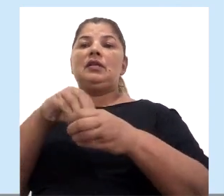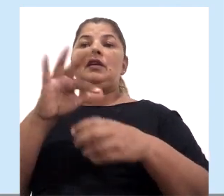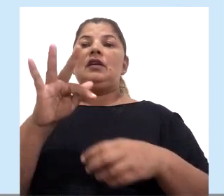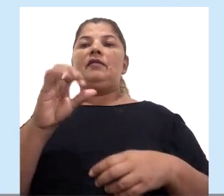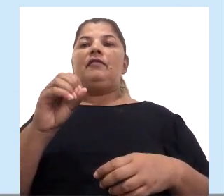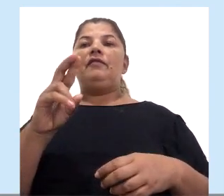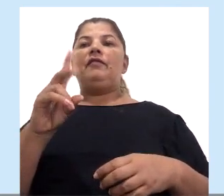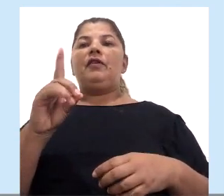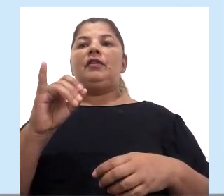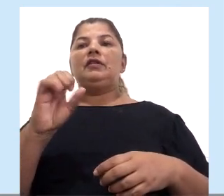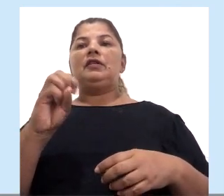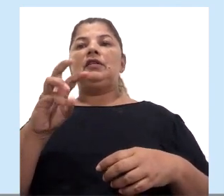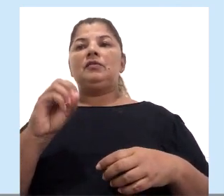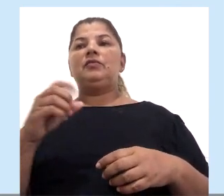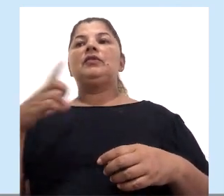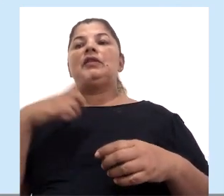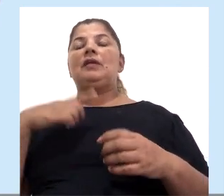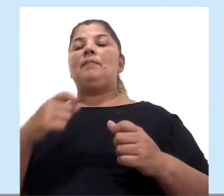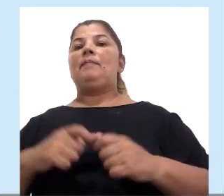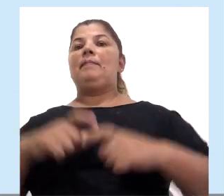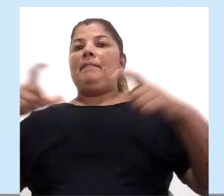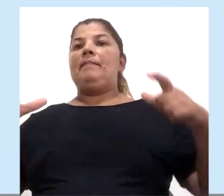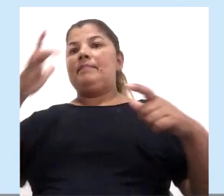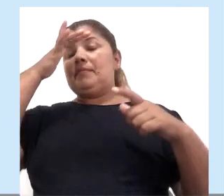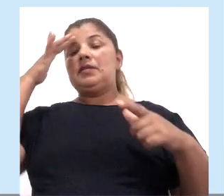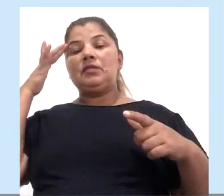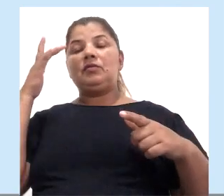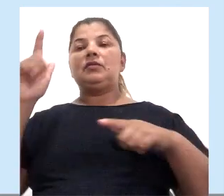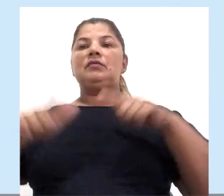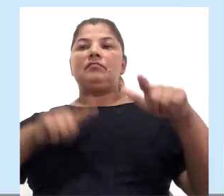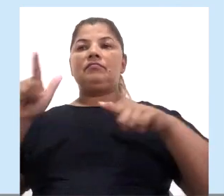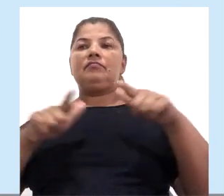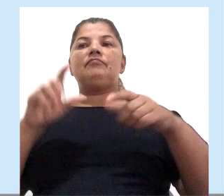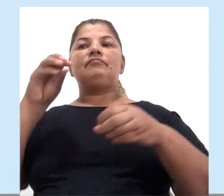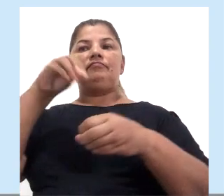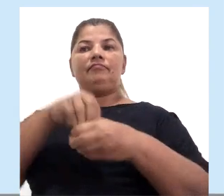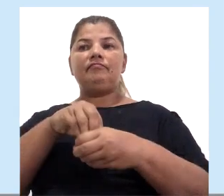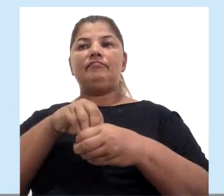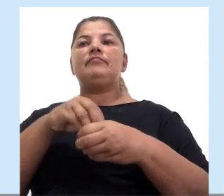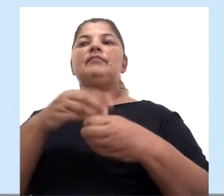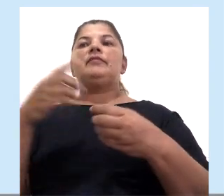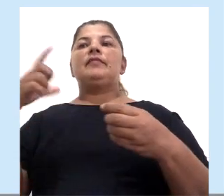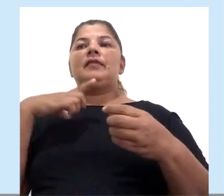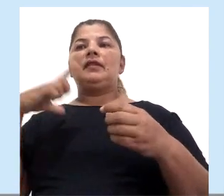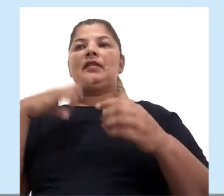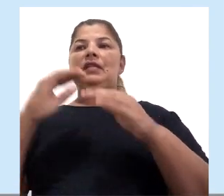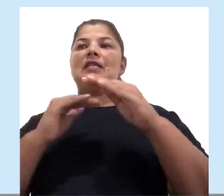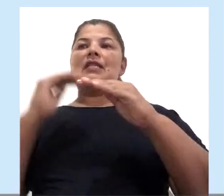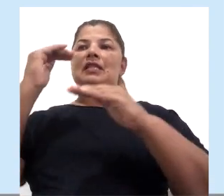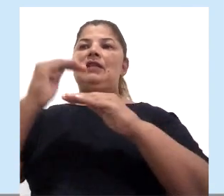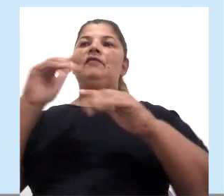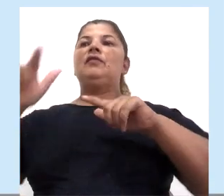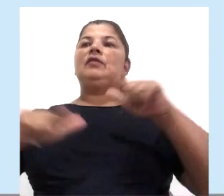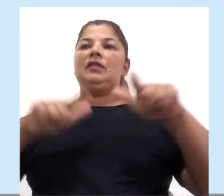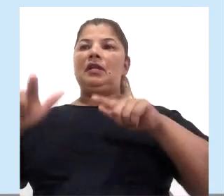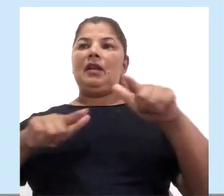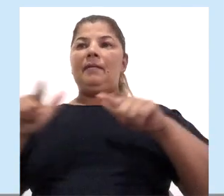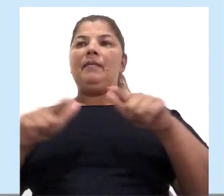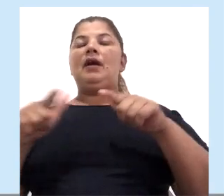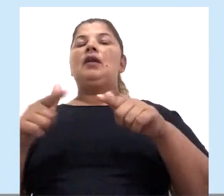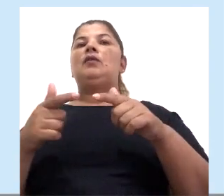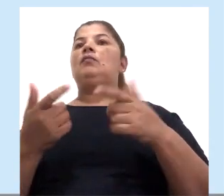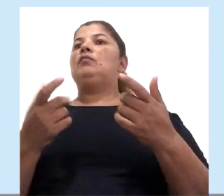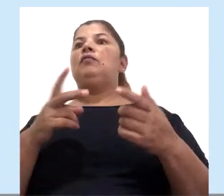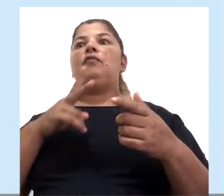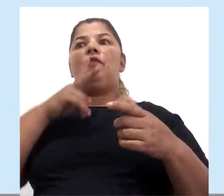sistema de produção em massa com grande quantidade de trabalhadores. Tá? Então, a gente vai ver que existe um nível de trabalho muito